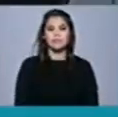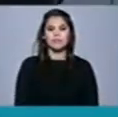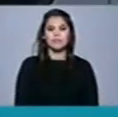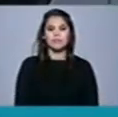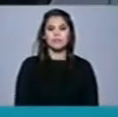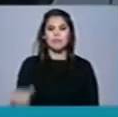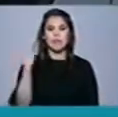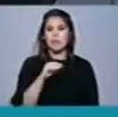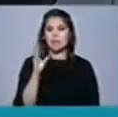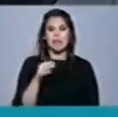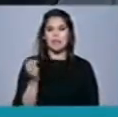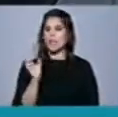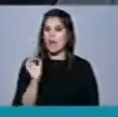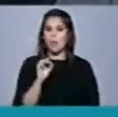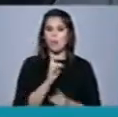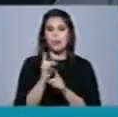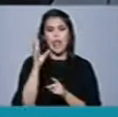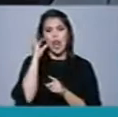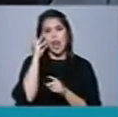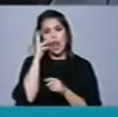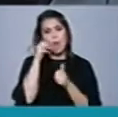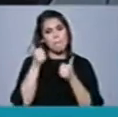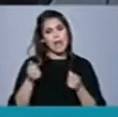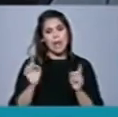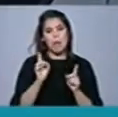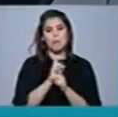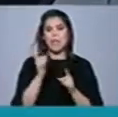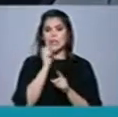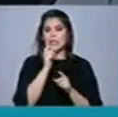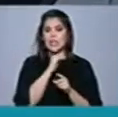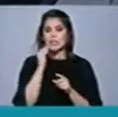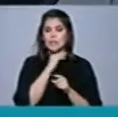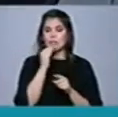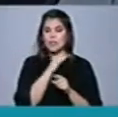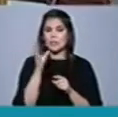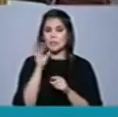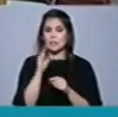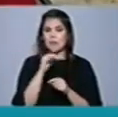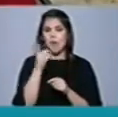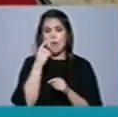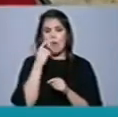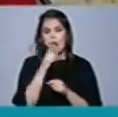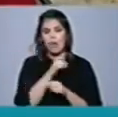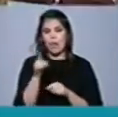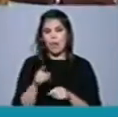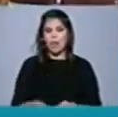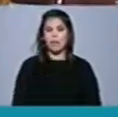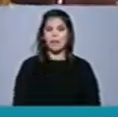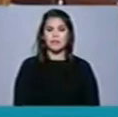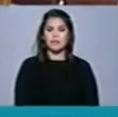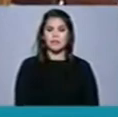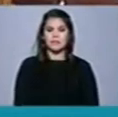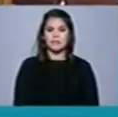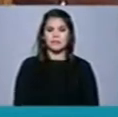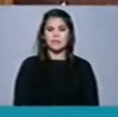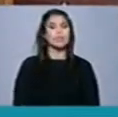mais massa porque o óleo ainda não está bem quente e o que vai acontecer é que ainda me vai arrefecer mais a massa. Portanto, vamos experimentar com este. Vamos